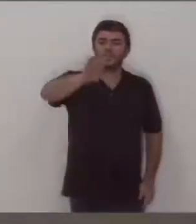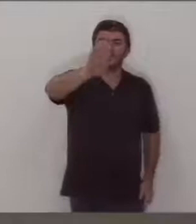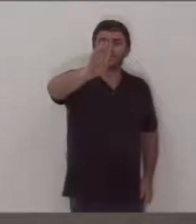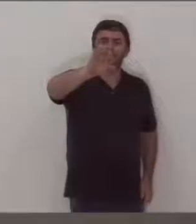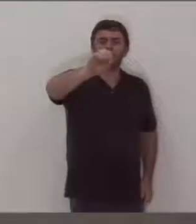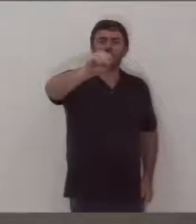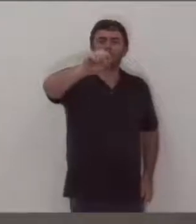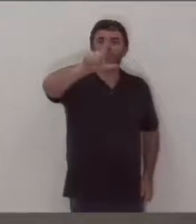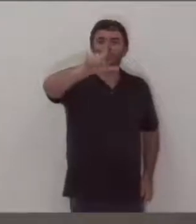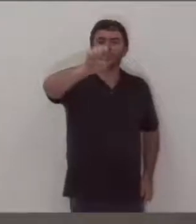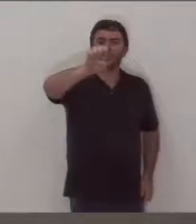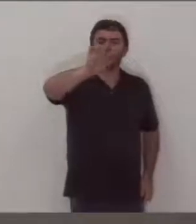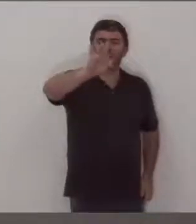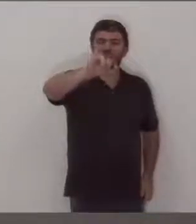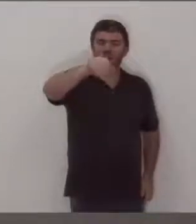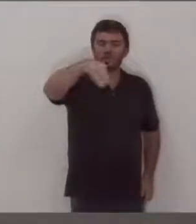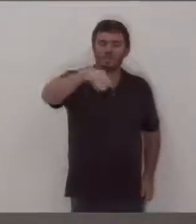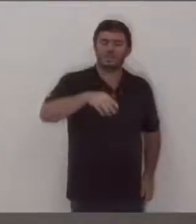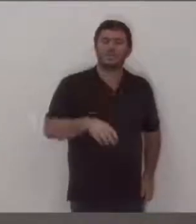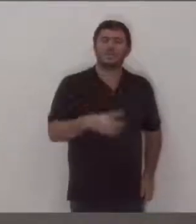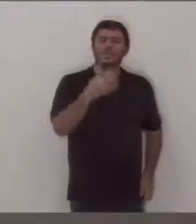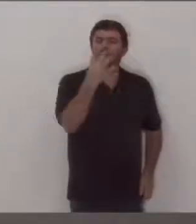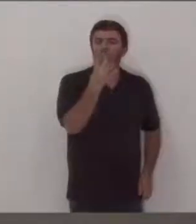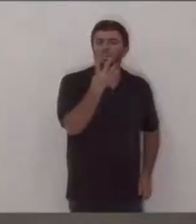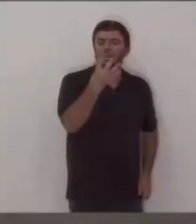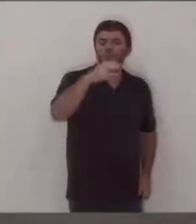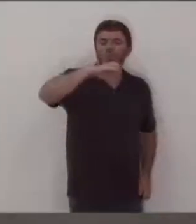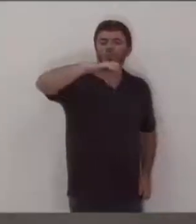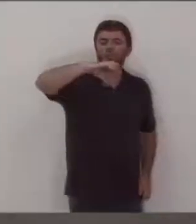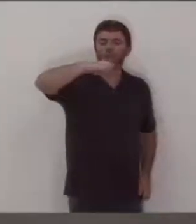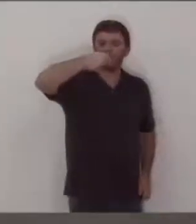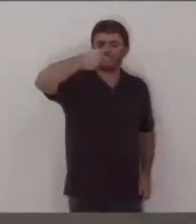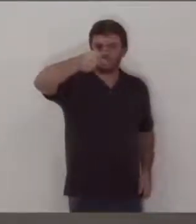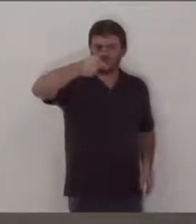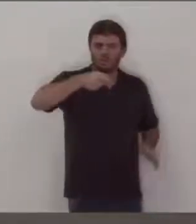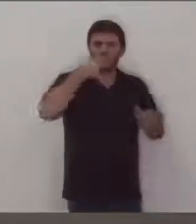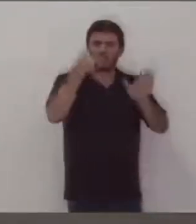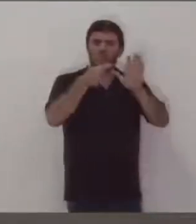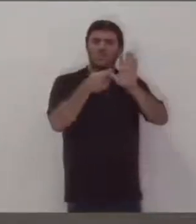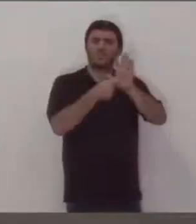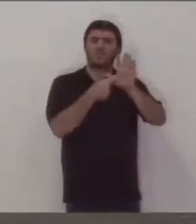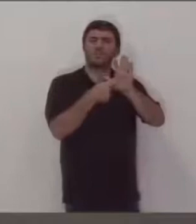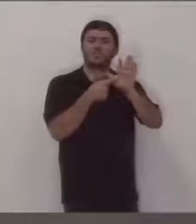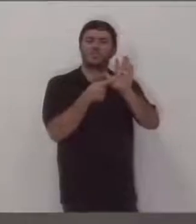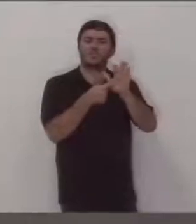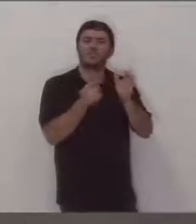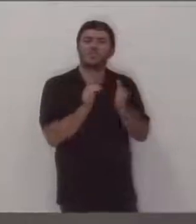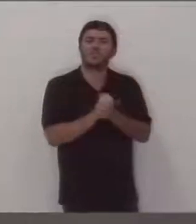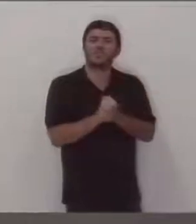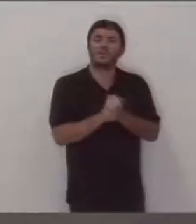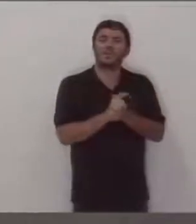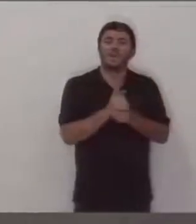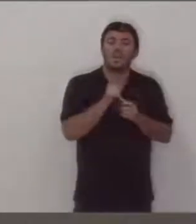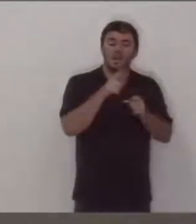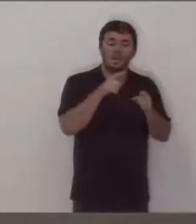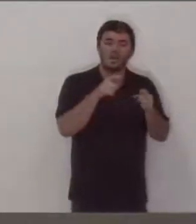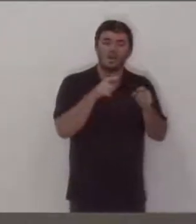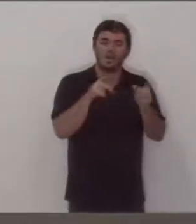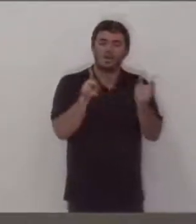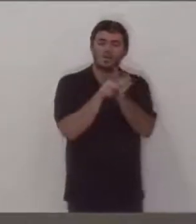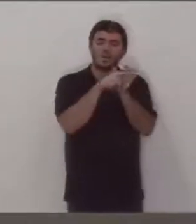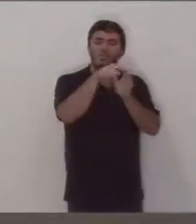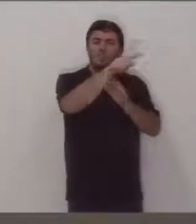497, um dos temas ali foram as gratificações, da função gratificada dos especialistas da educação. Então, eu fiz